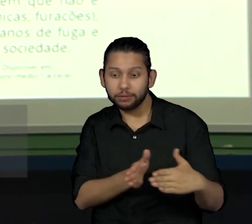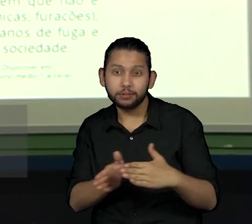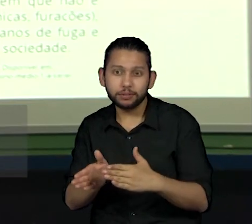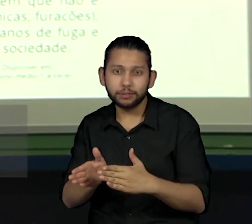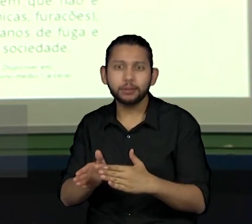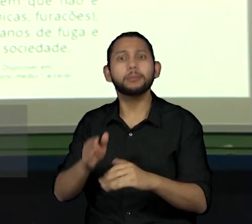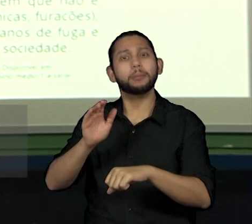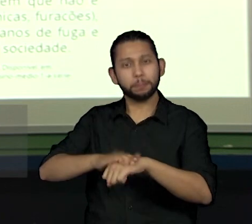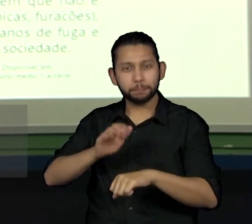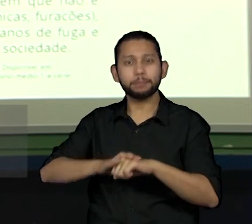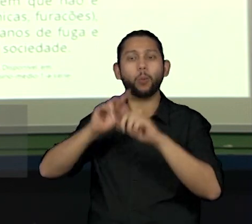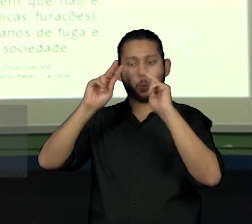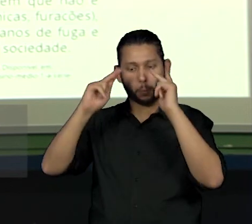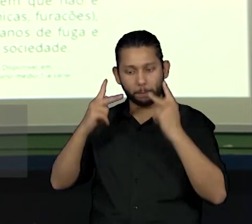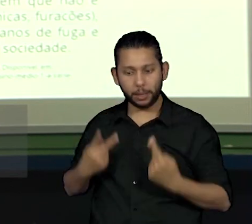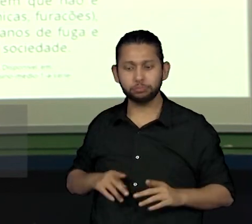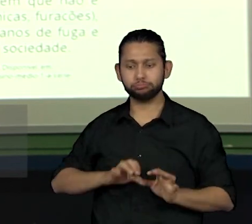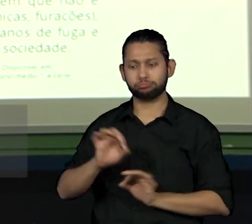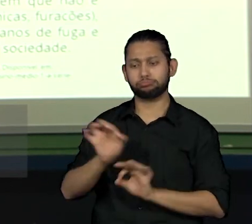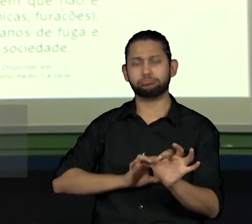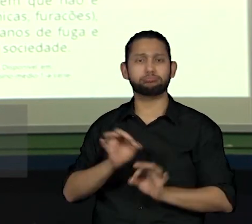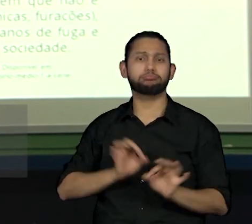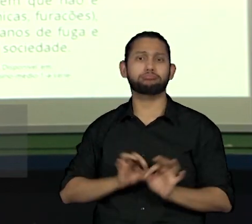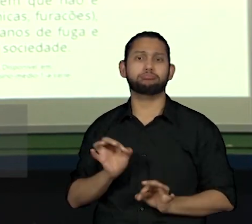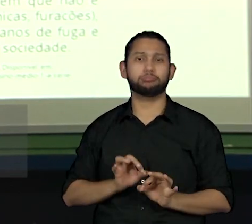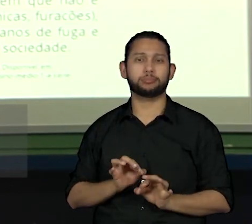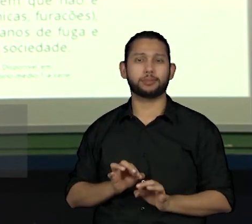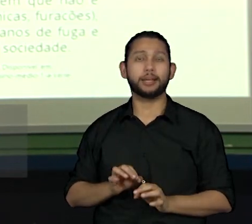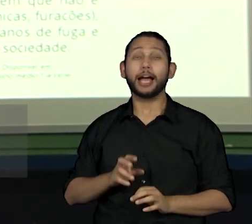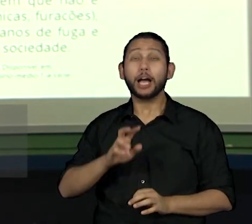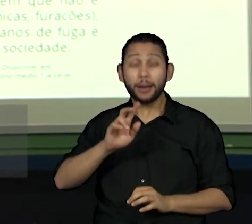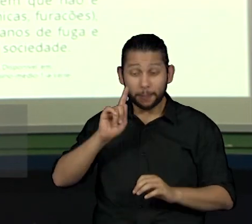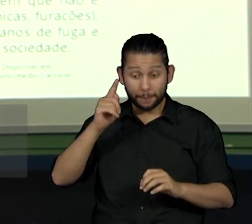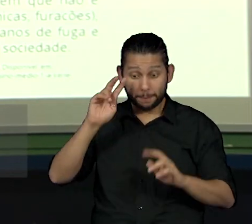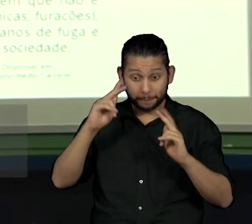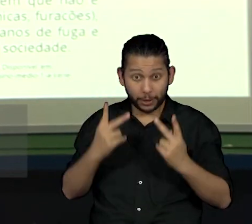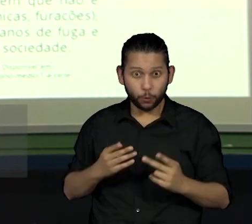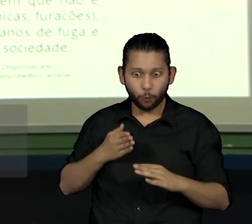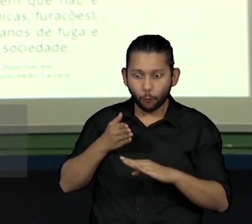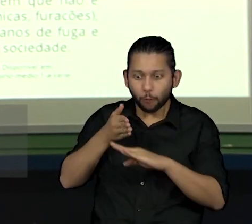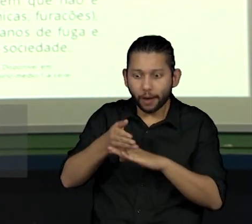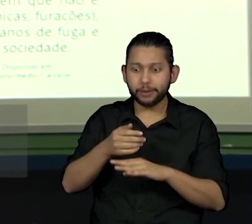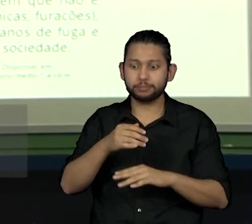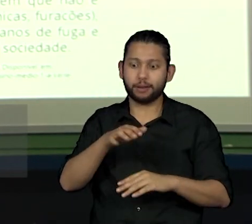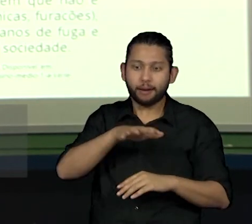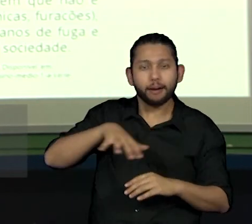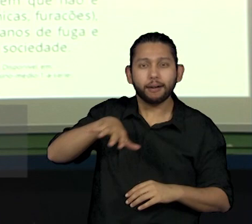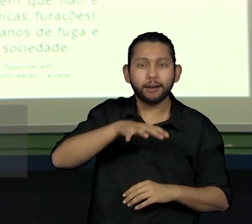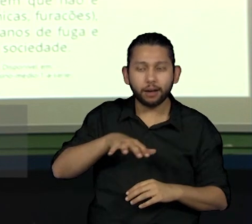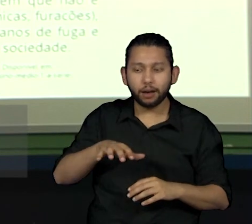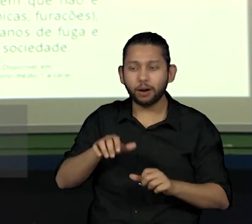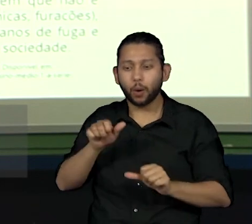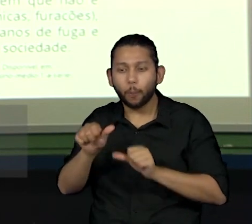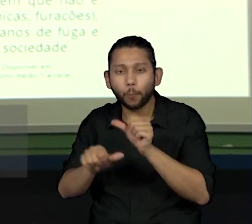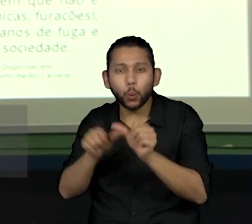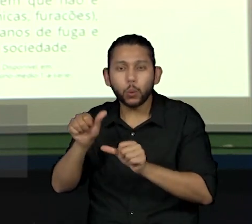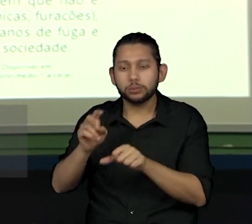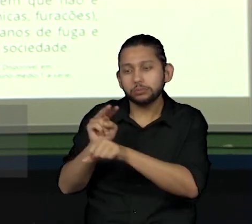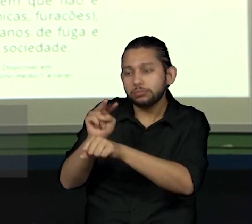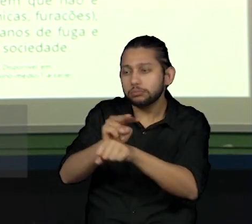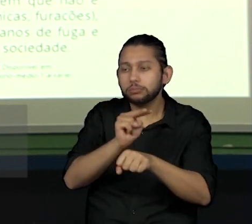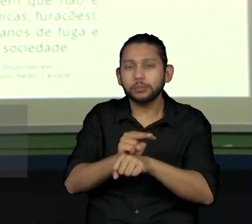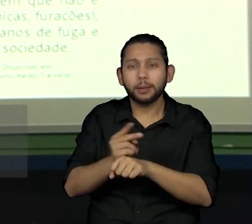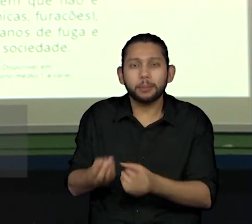o ser humano está agindo. Ele vai diretamente na esfera e vai alterar a esfera